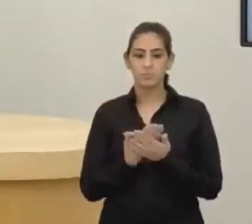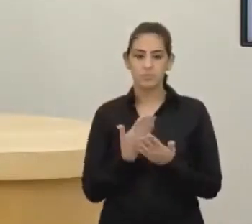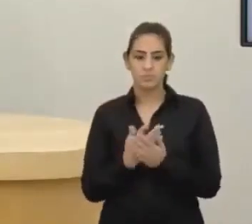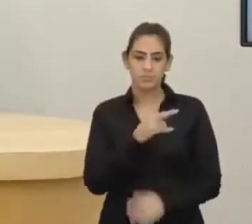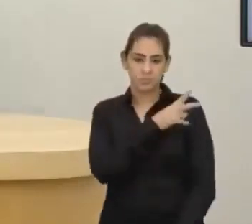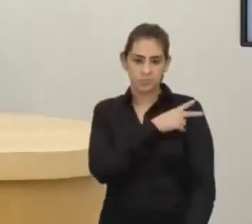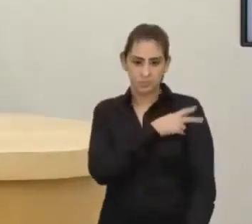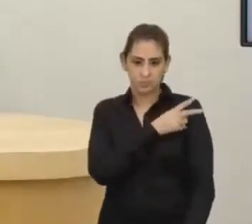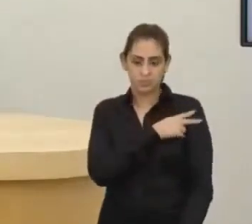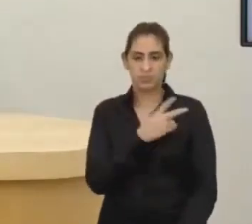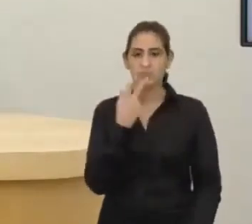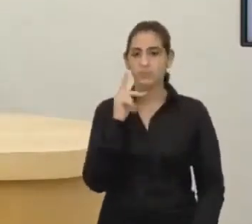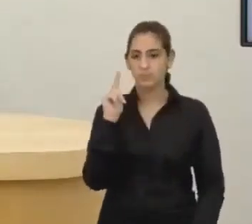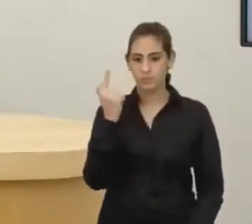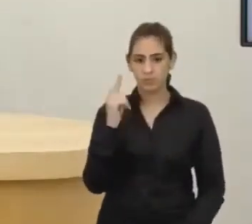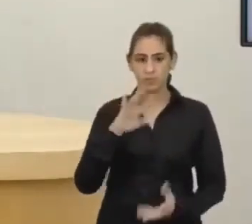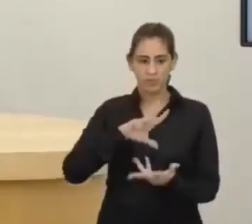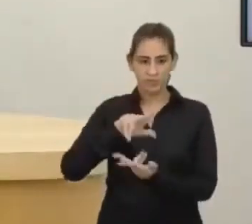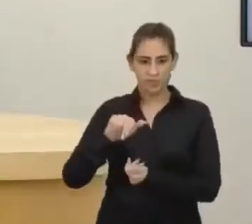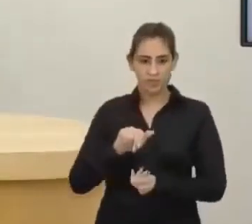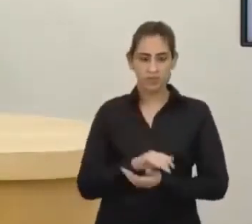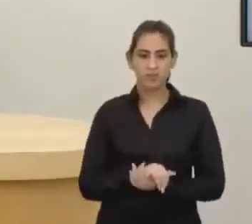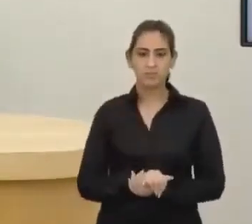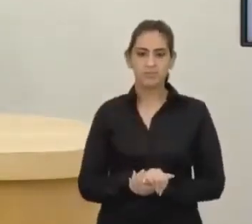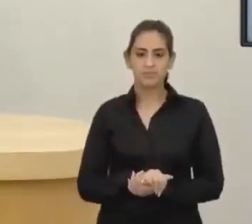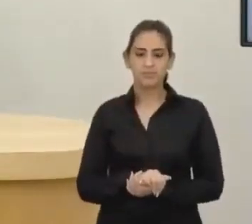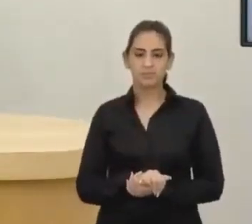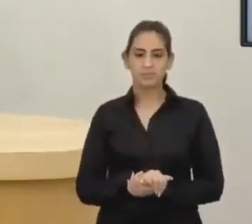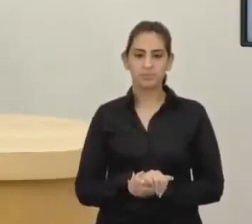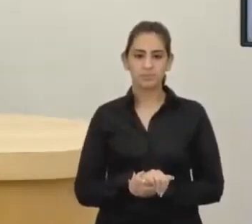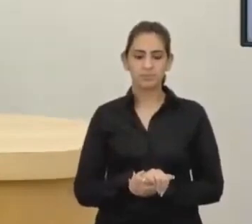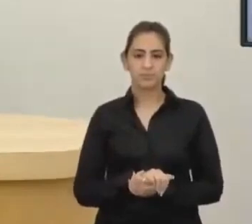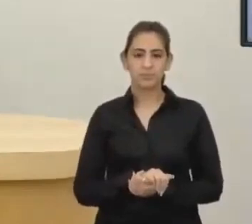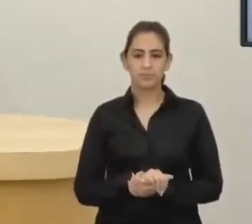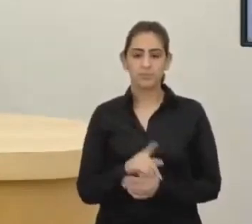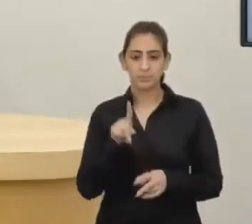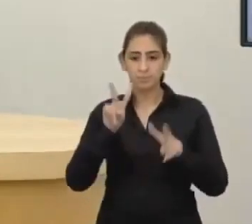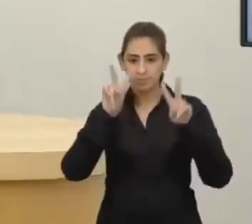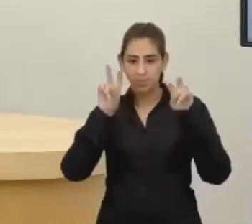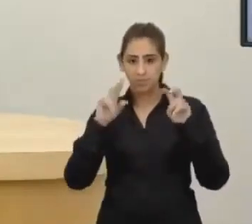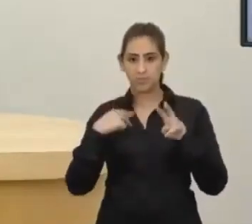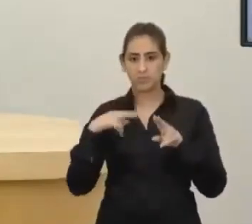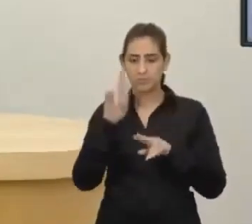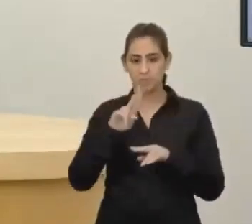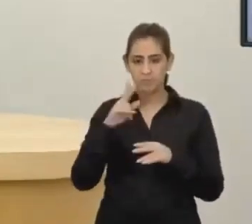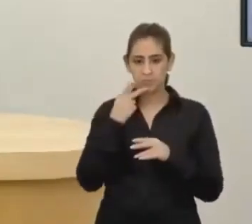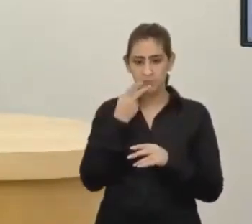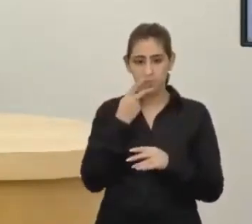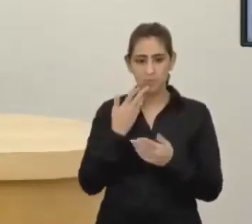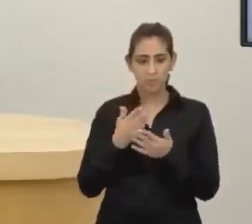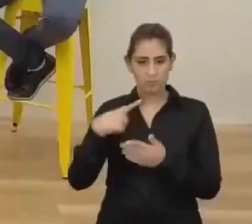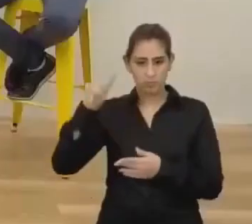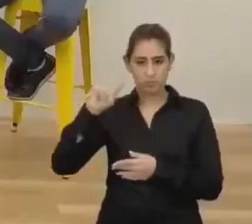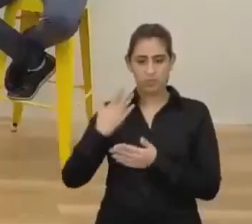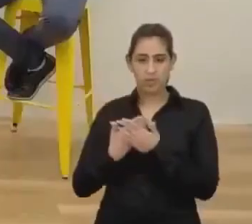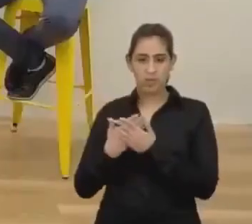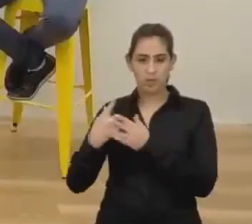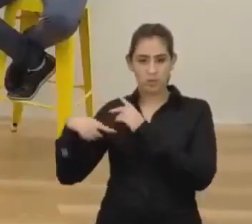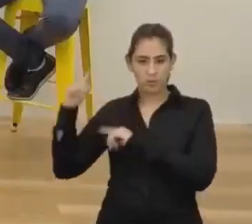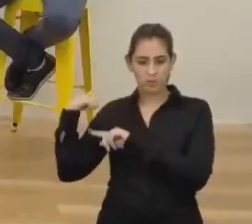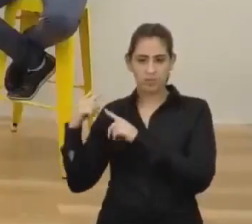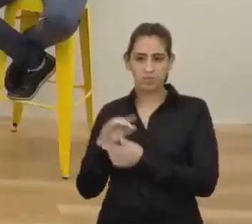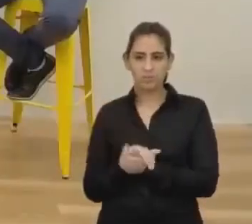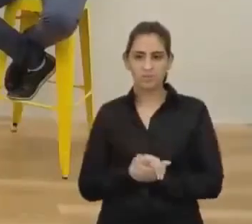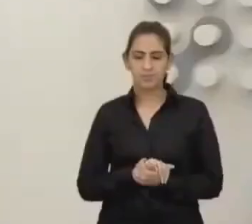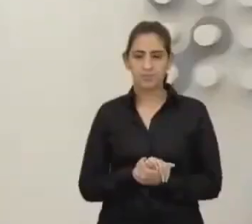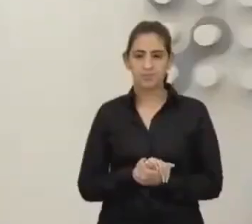falando aí sobre geografia né e dando continuidade é um tema que nós abordamos na última aula né qual tema mesmo hoje vou falar de